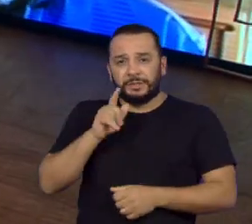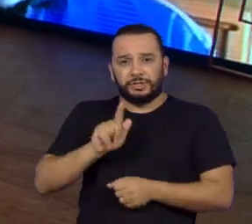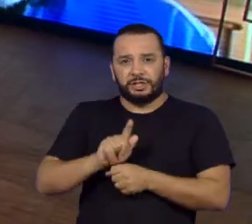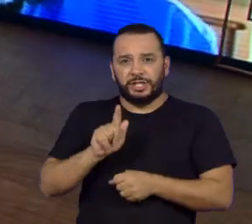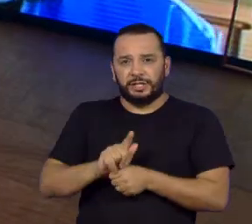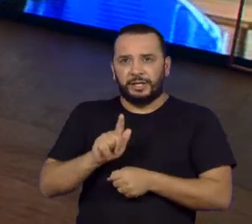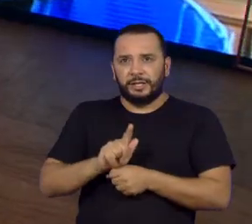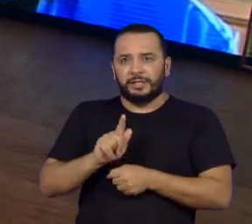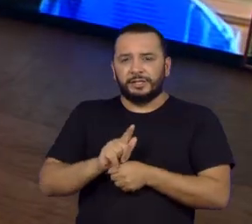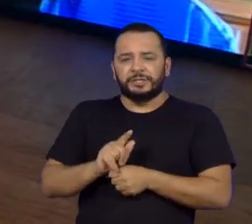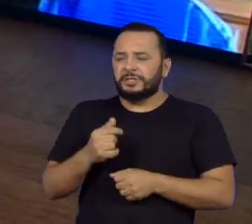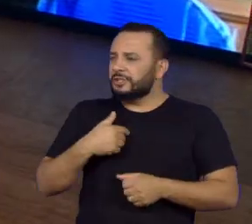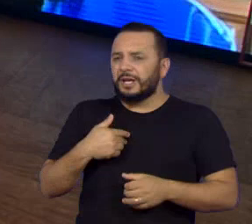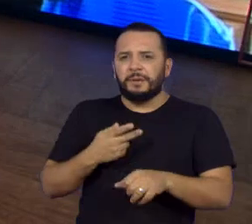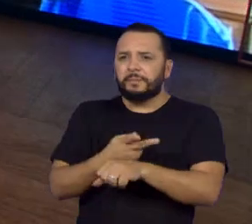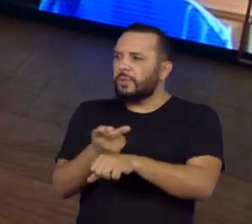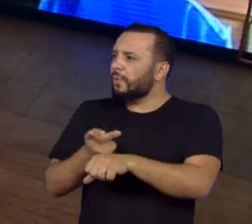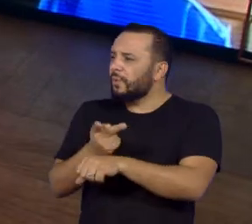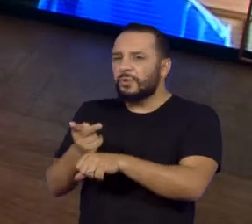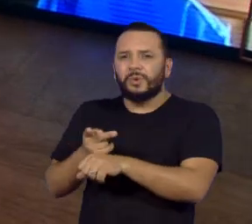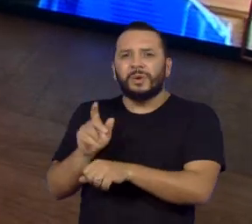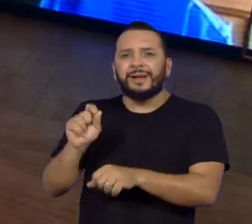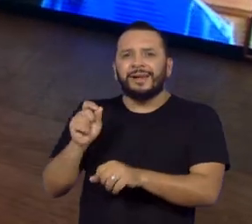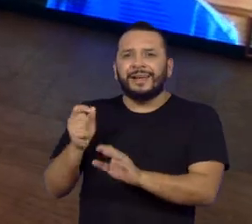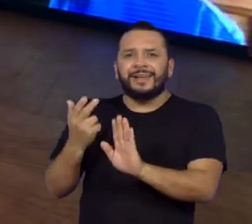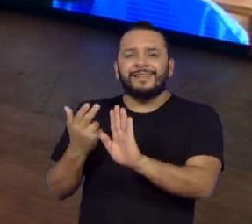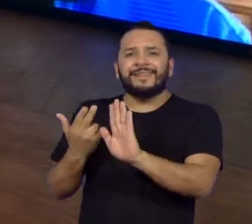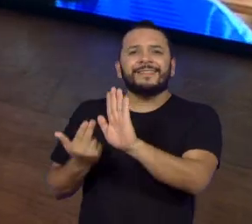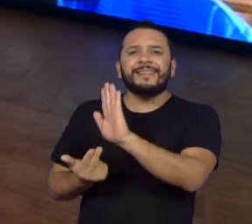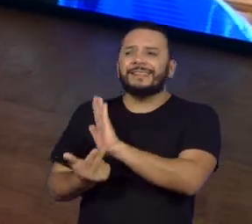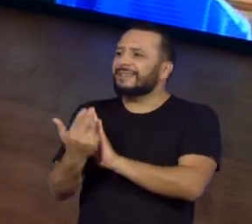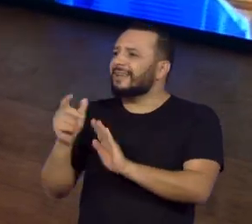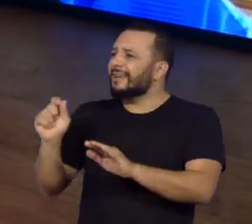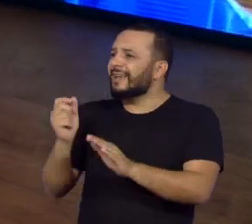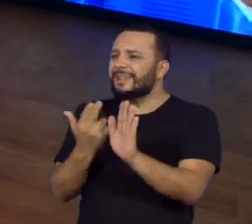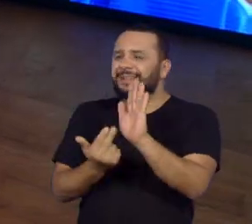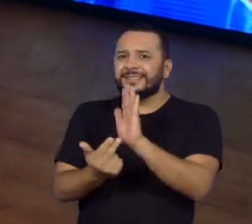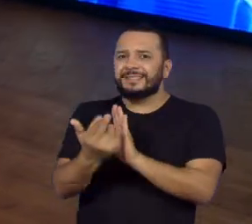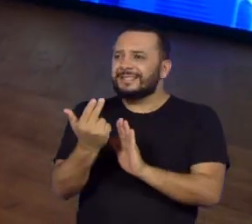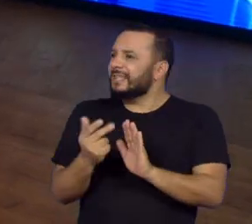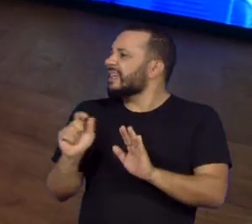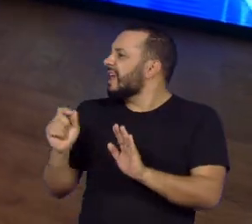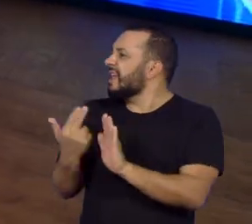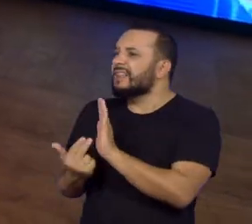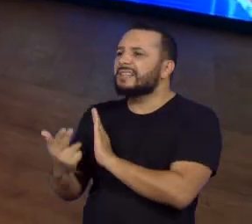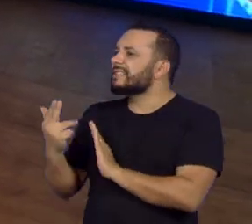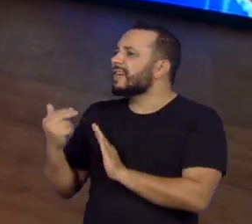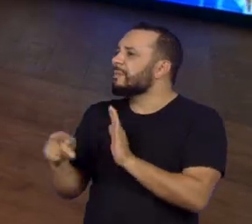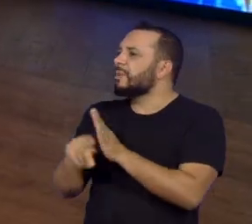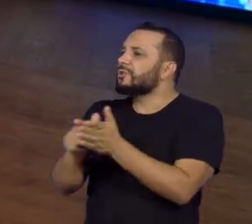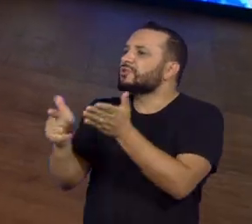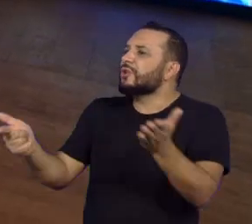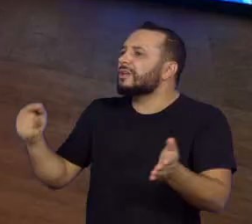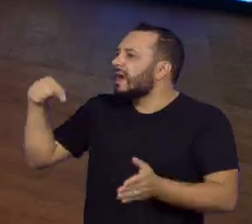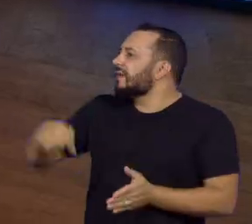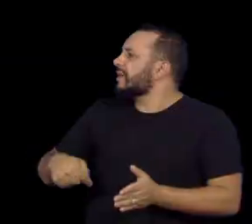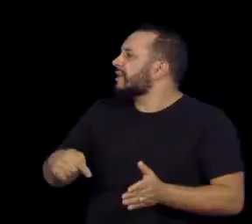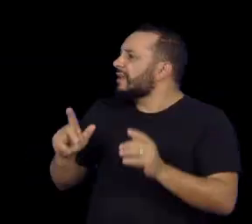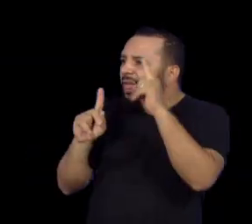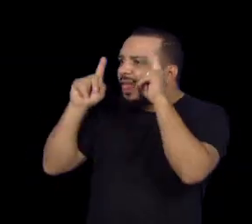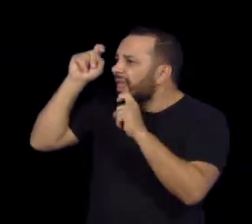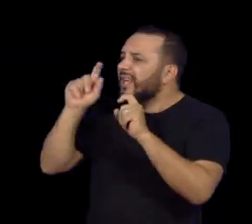subgerente procurou o desenhista e os mecânicos me esconderam, achando que ele ia me demitir, porque eu já